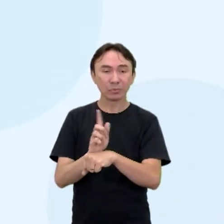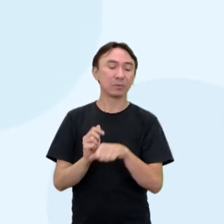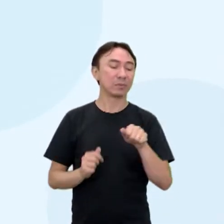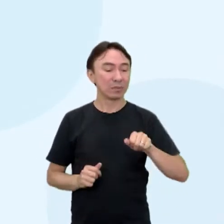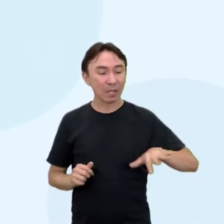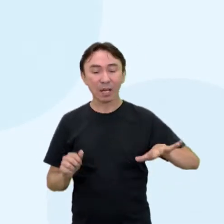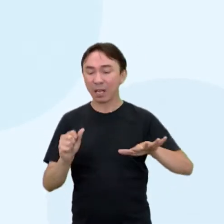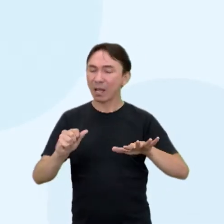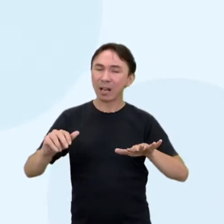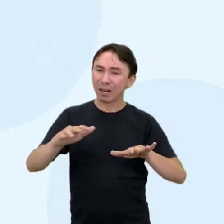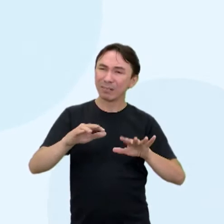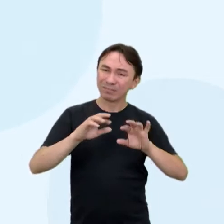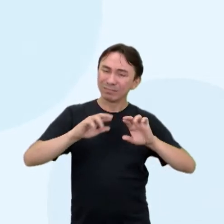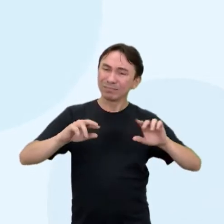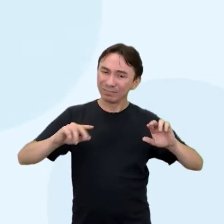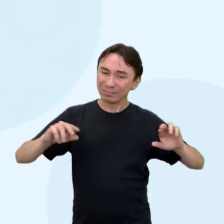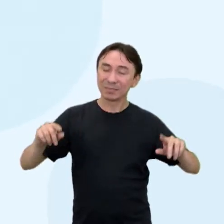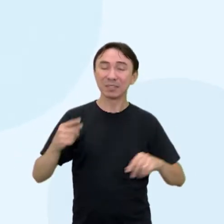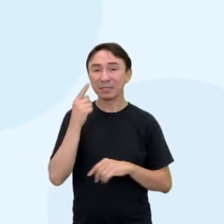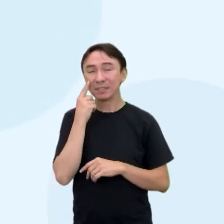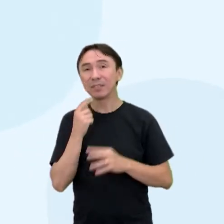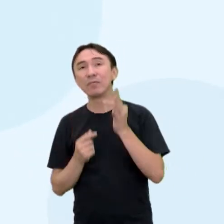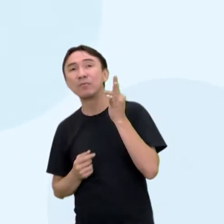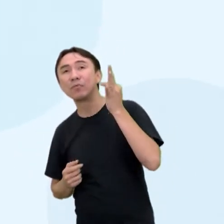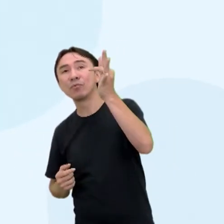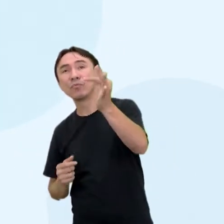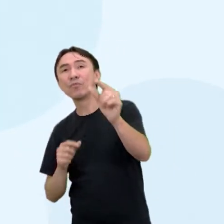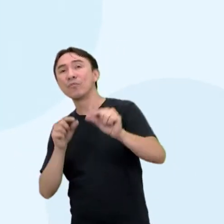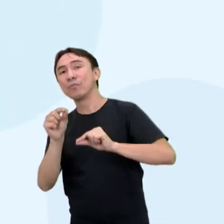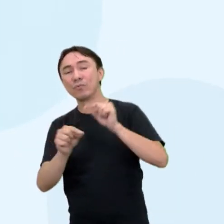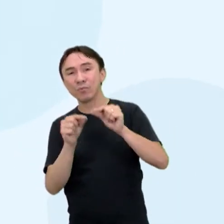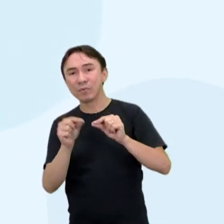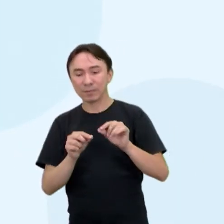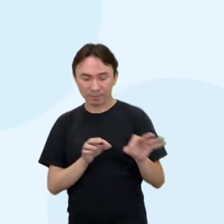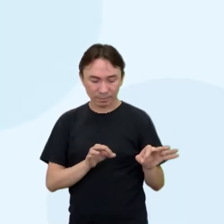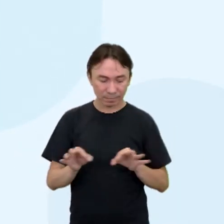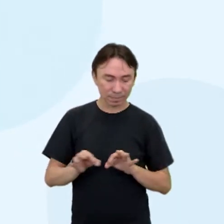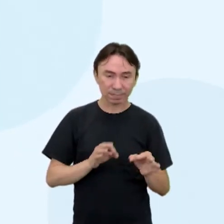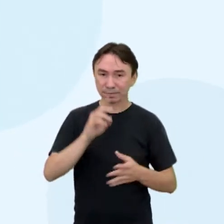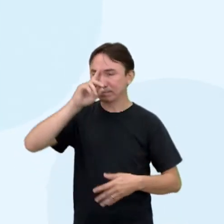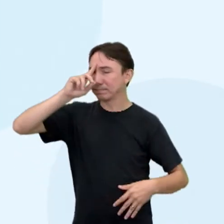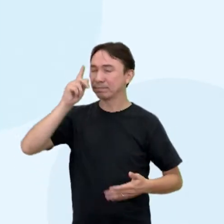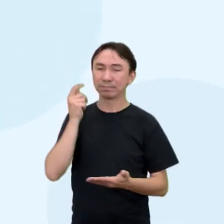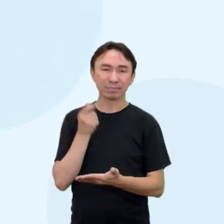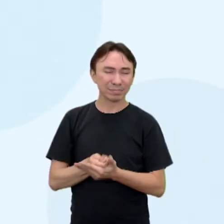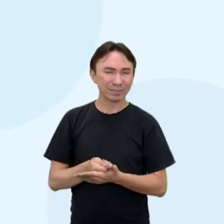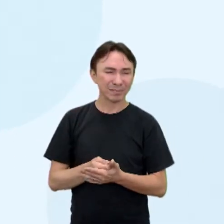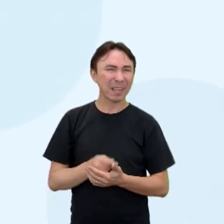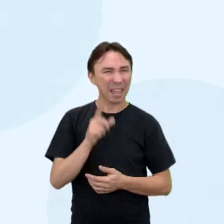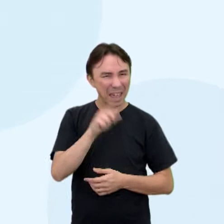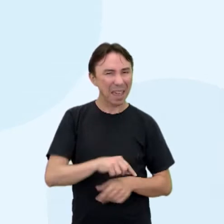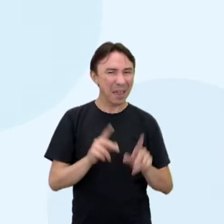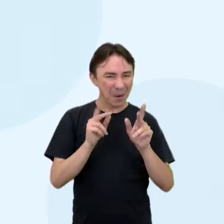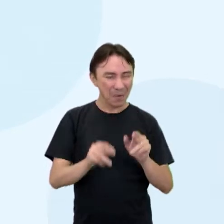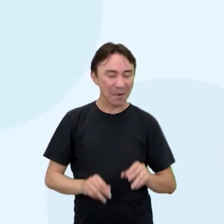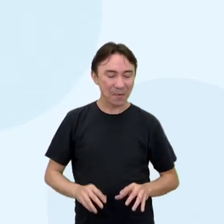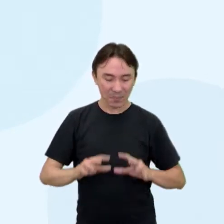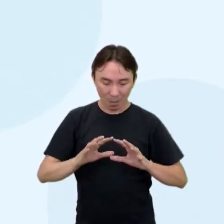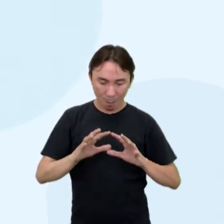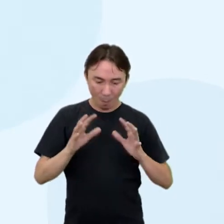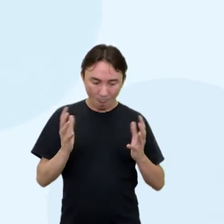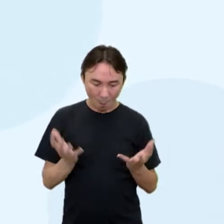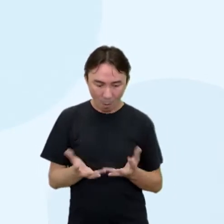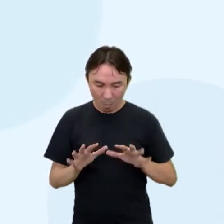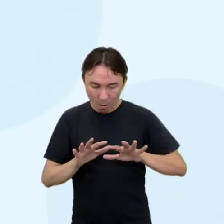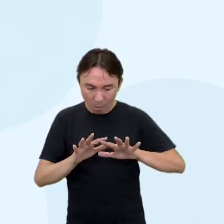e previsões de ação futuras. Nossa, professor, então isso aí é uma bola de cristal? Consigo prever o futuro através da